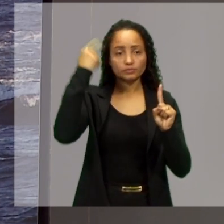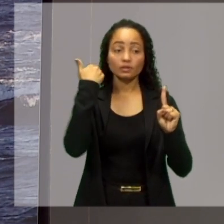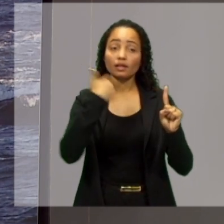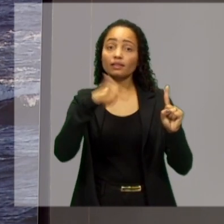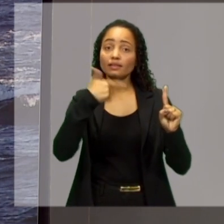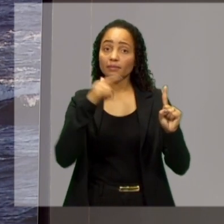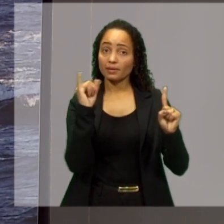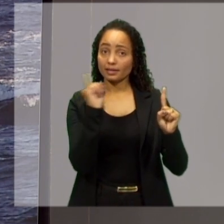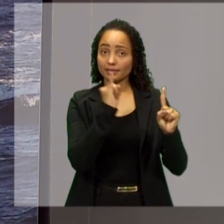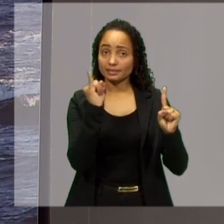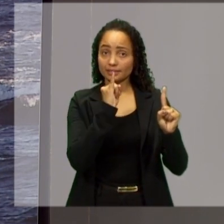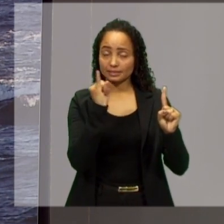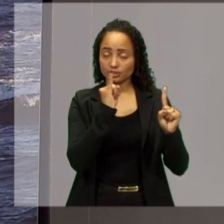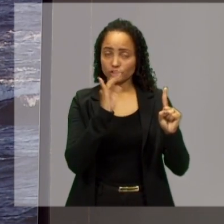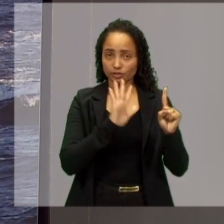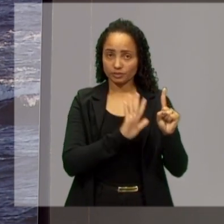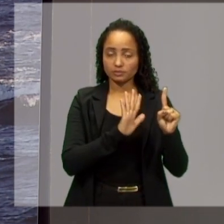Itajaí,